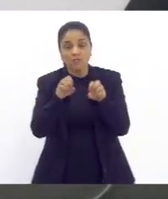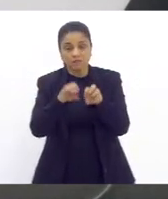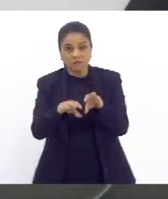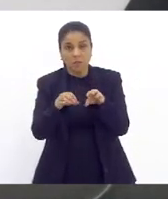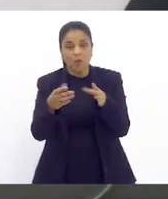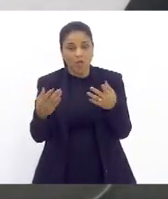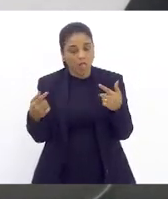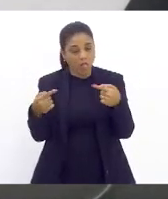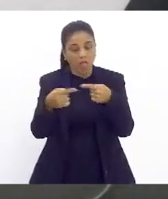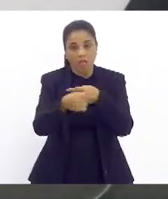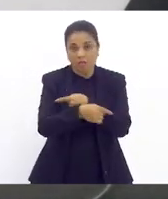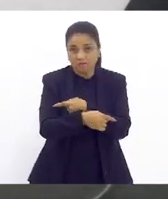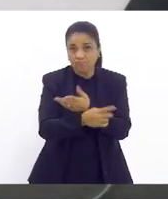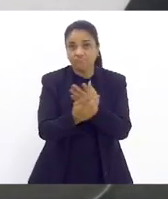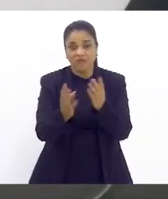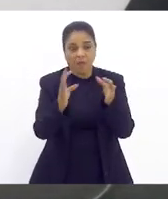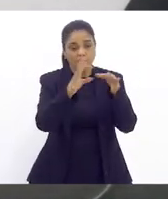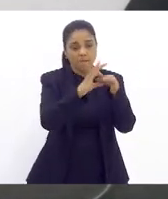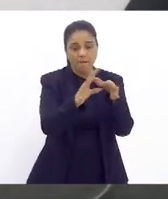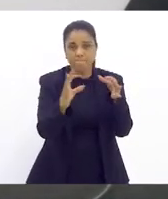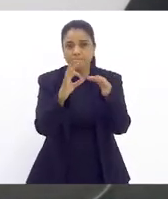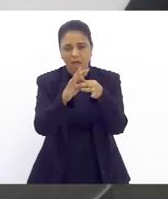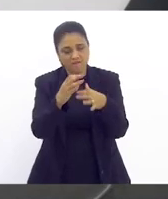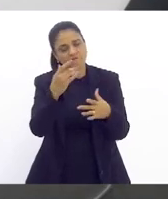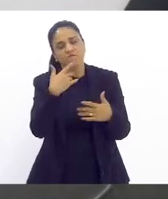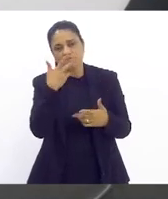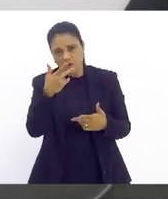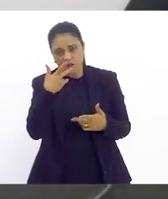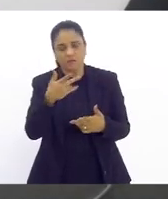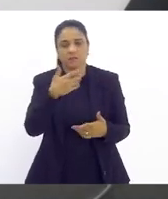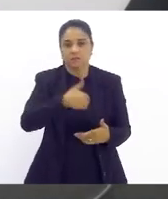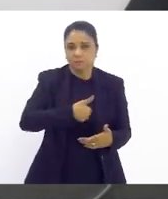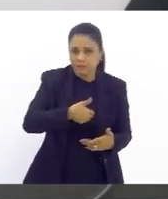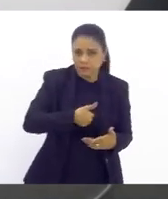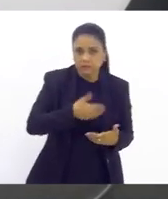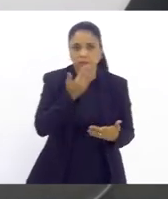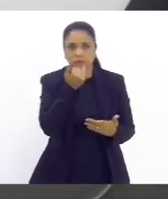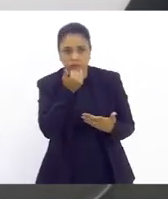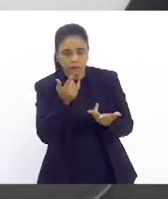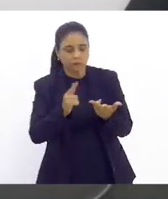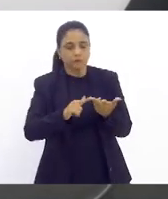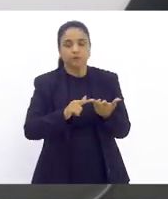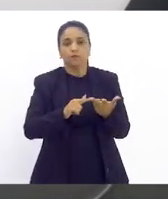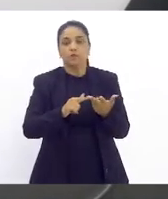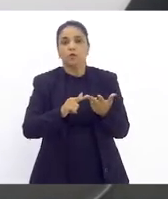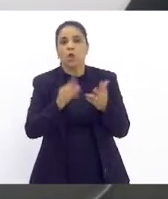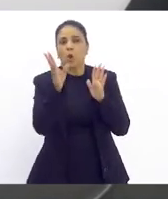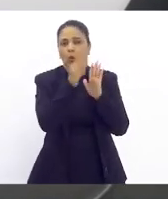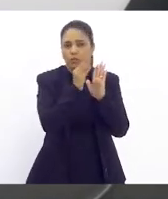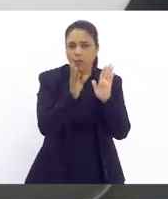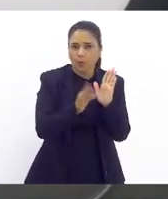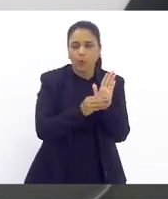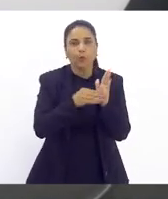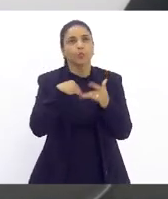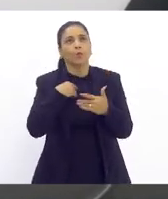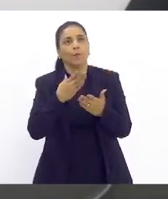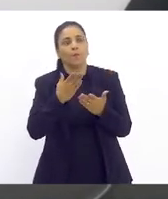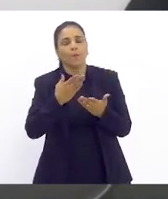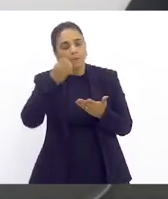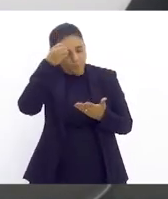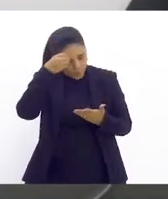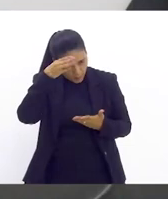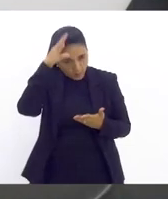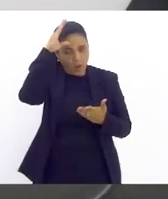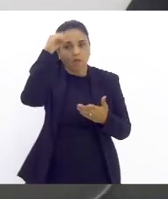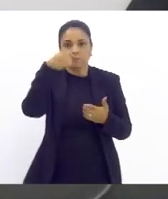colocado aqui quando a gente tá falando educação a gente tá falando de alimentação a gente não consegue a gente fala em conteúdo colocar conhecimento e melhorar o conhecimento mas